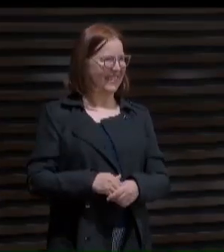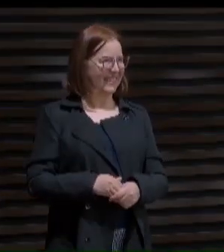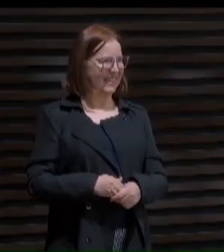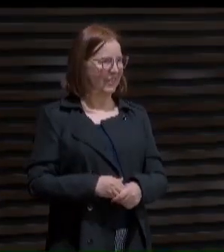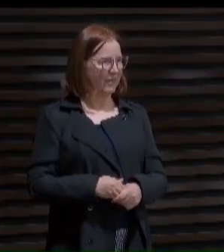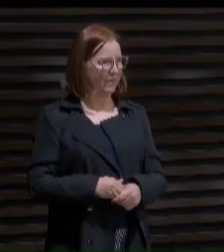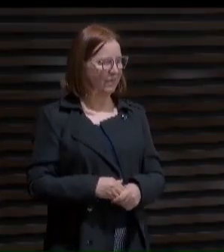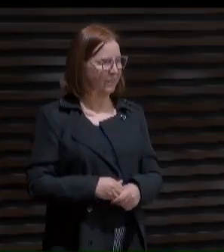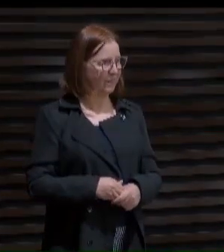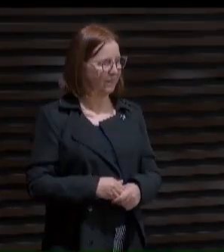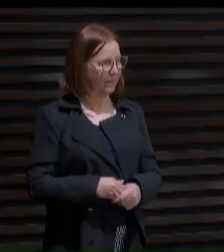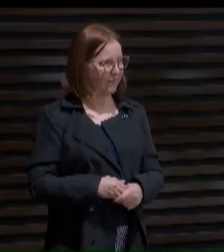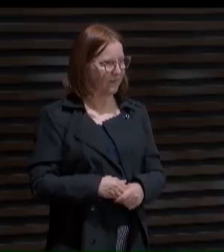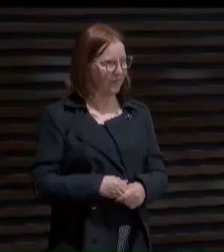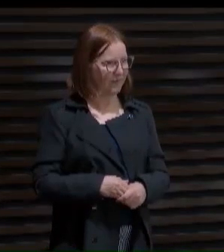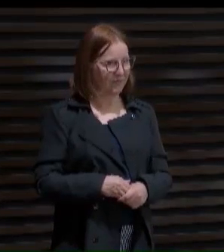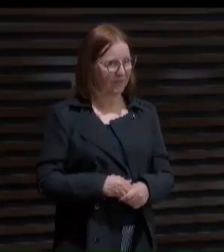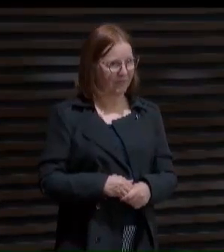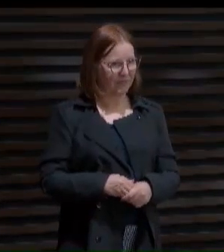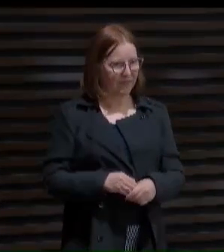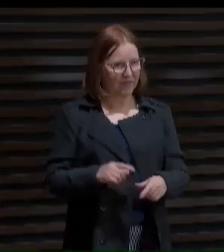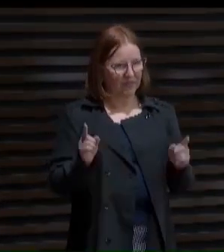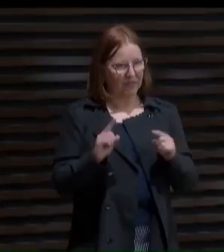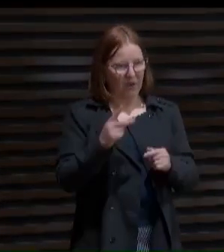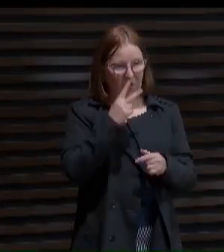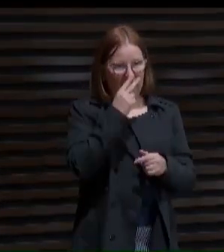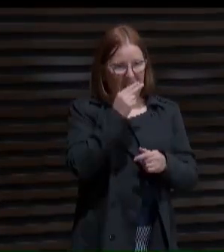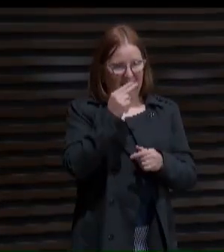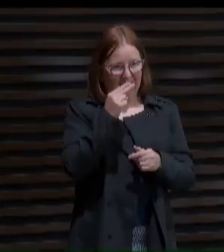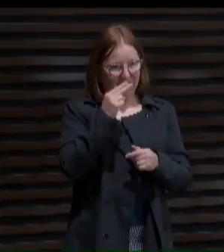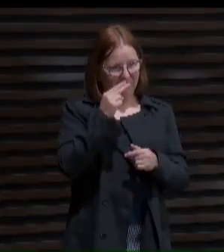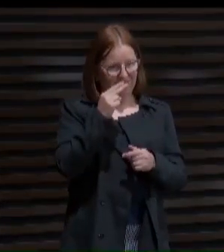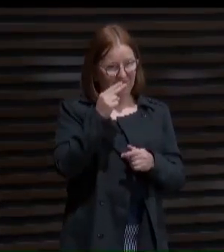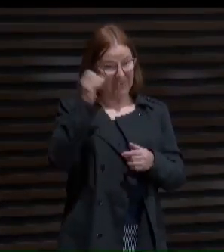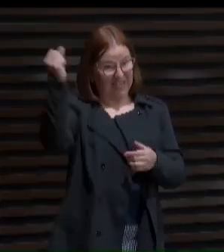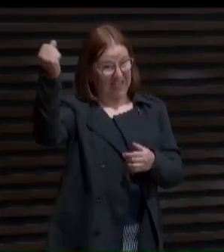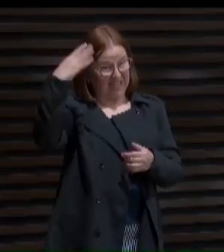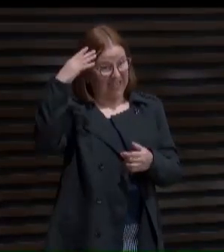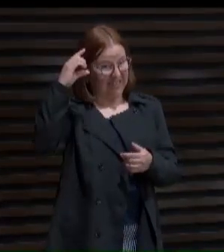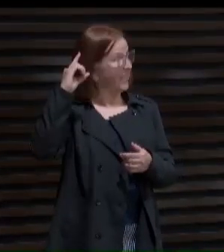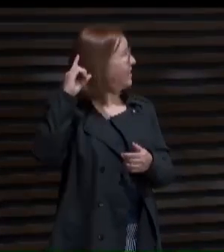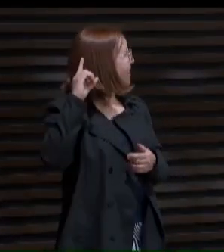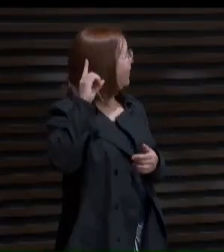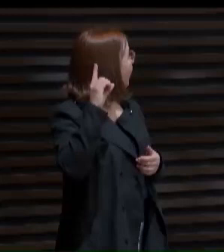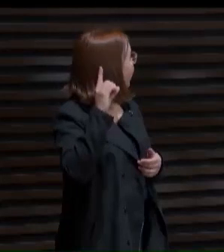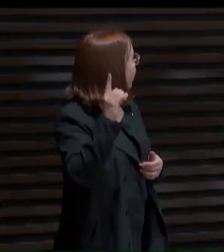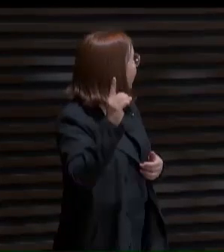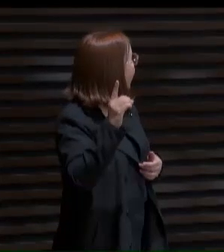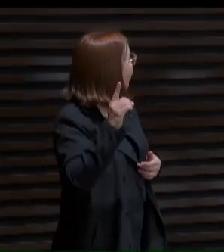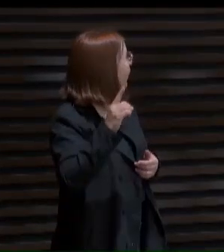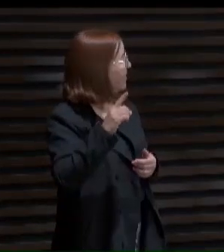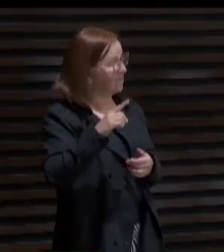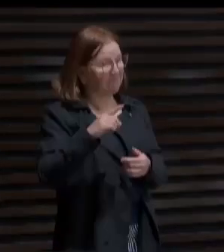E o 21. Não considero a graça de Deus algo sem sentido. Pois se a obediência à lei nos